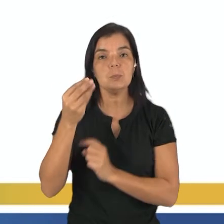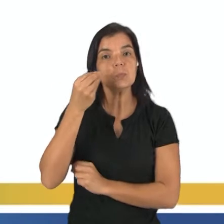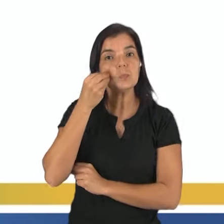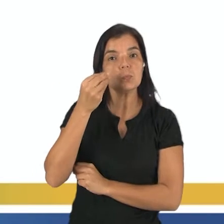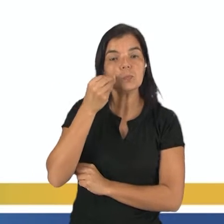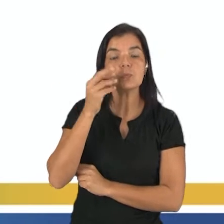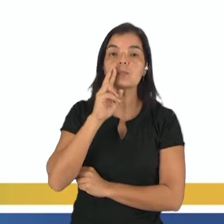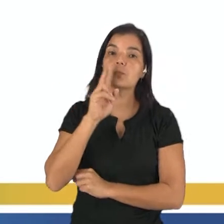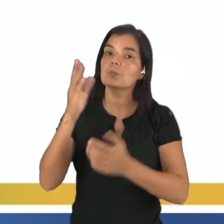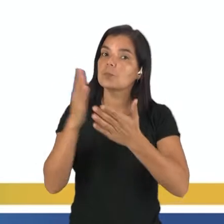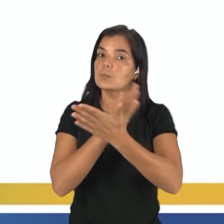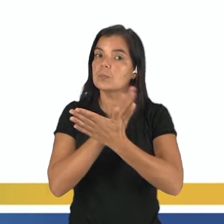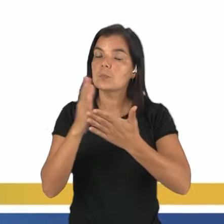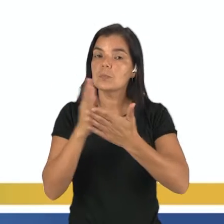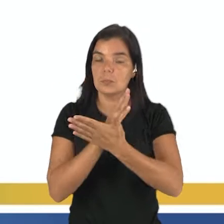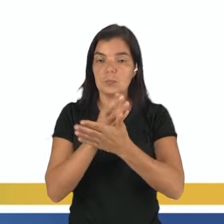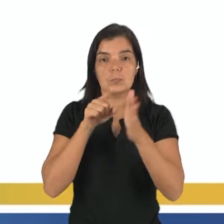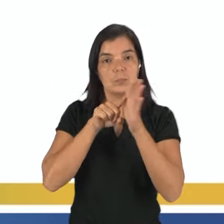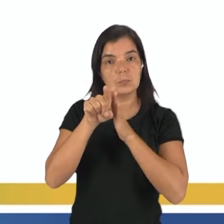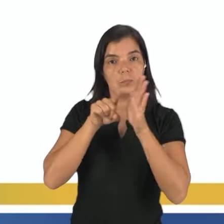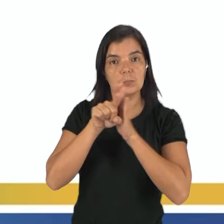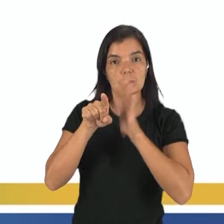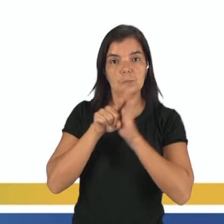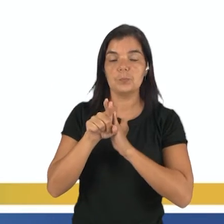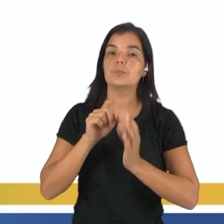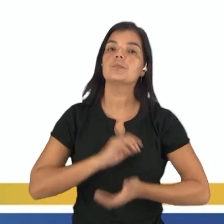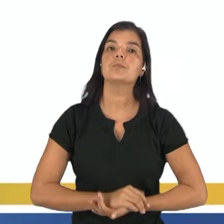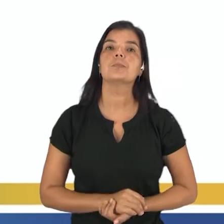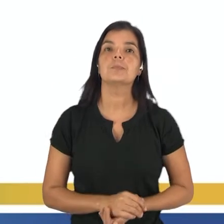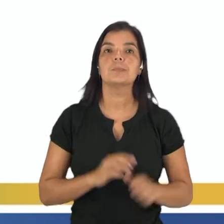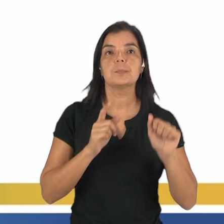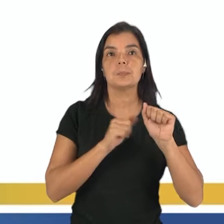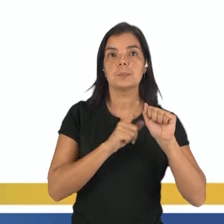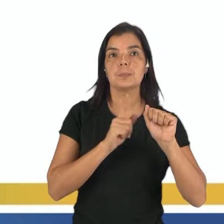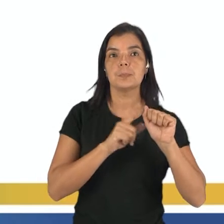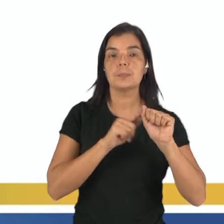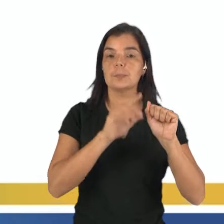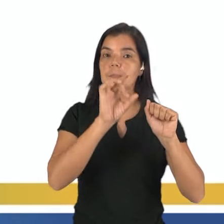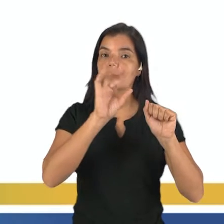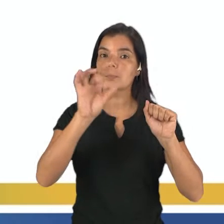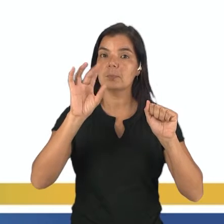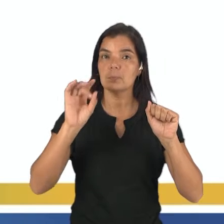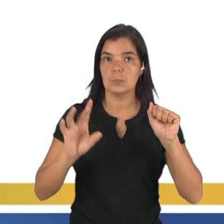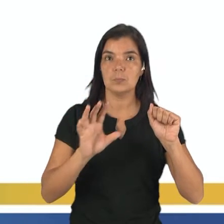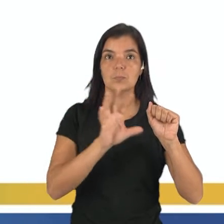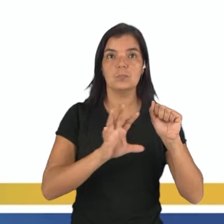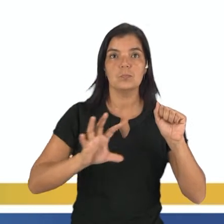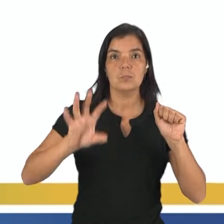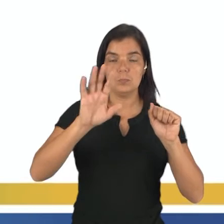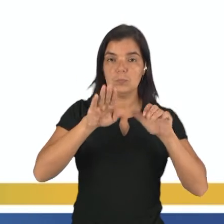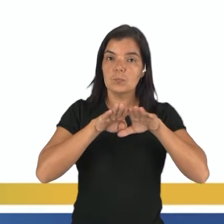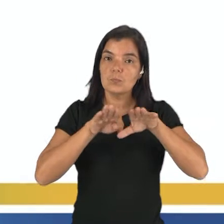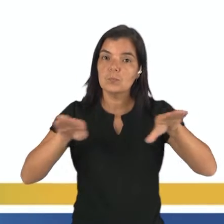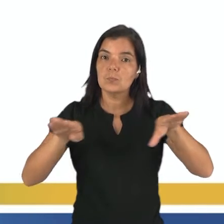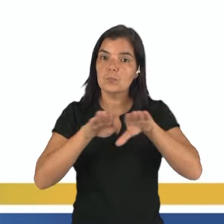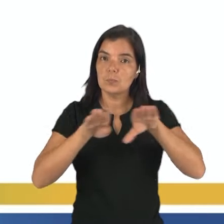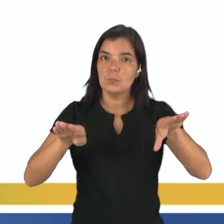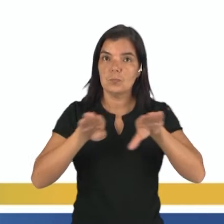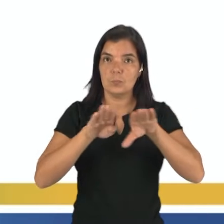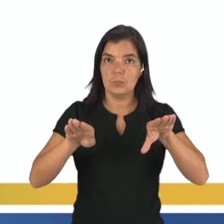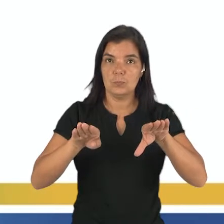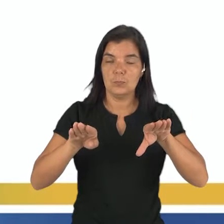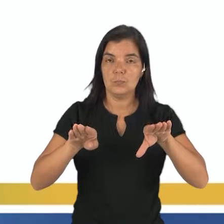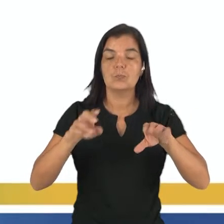tentar responder algumas perguntinhas, beleza? Letra A diz o quê, Cada região plana da superfície